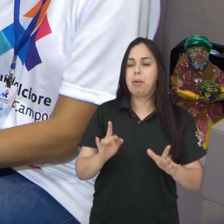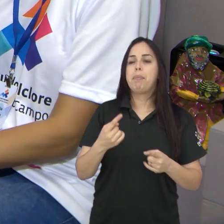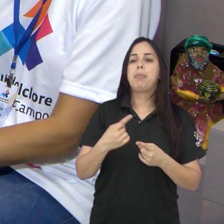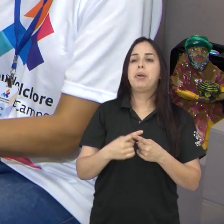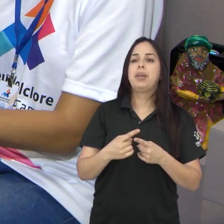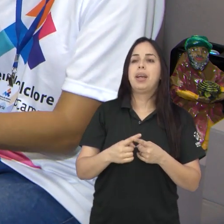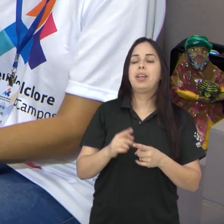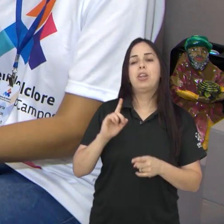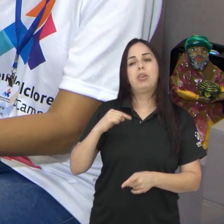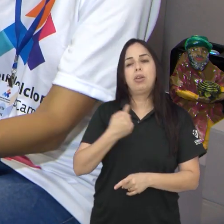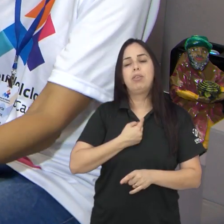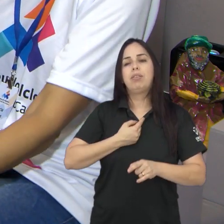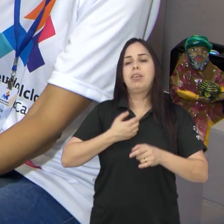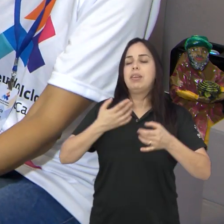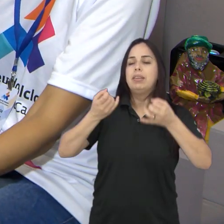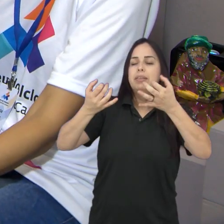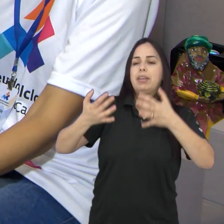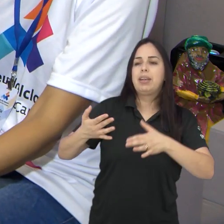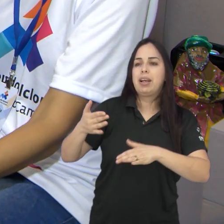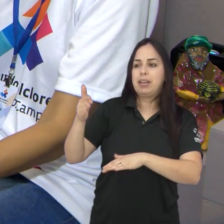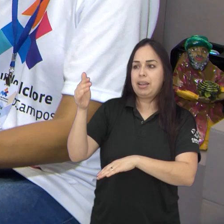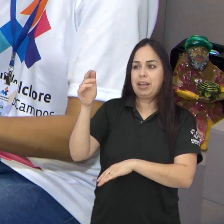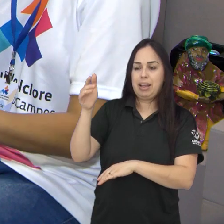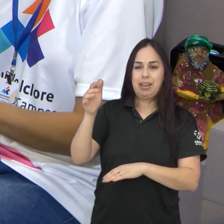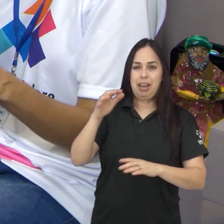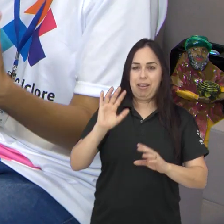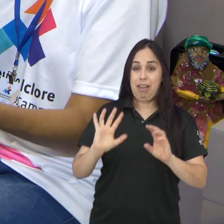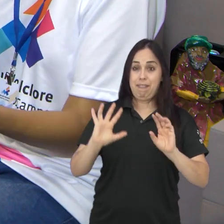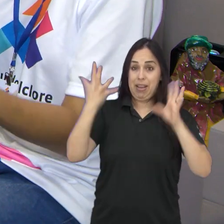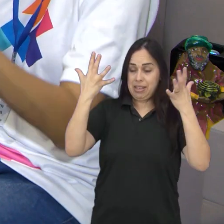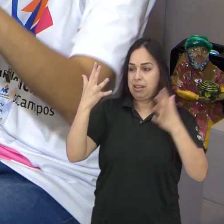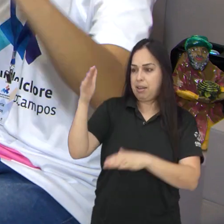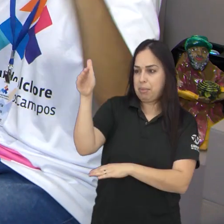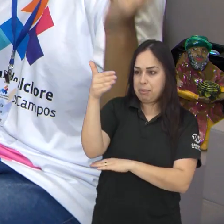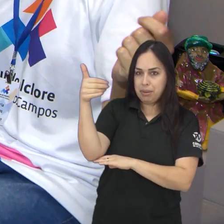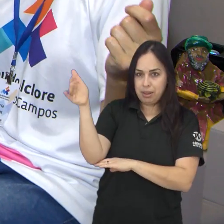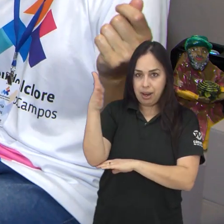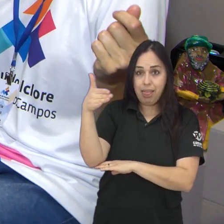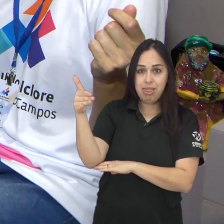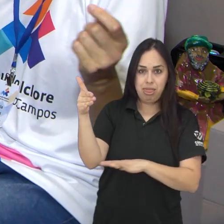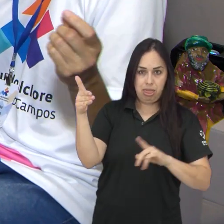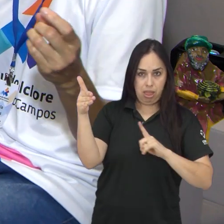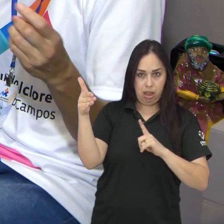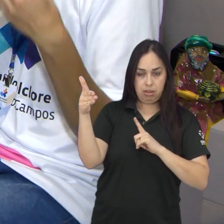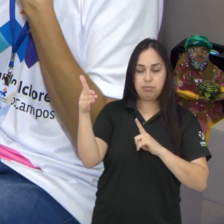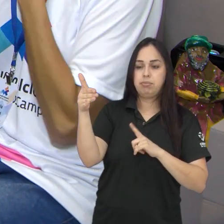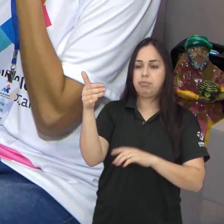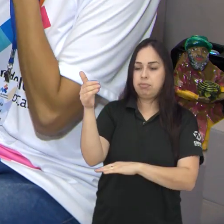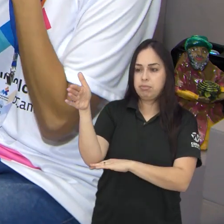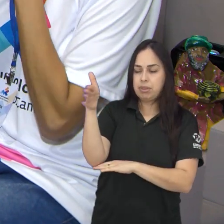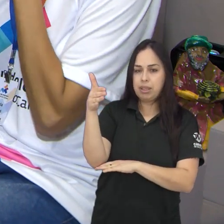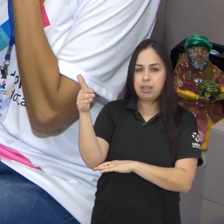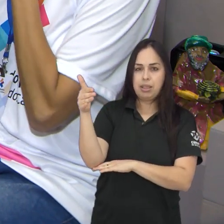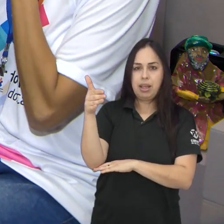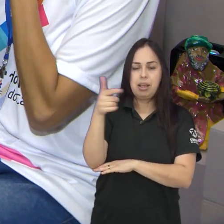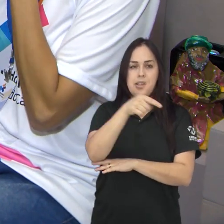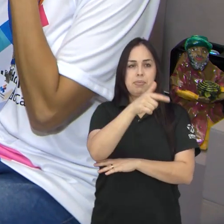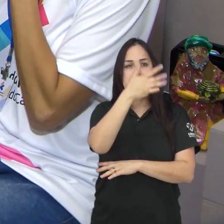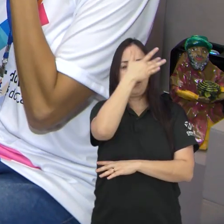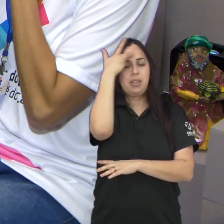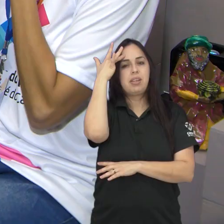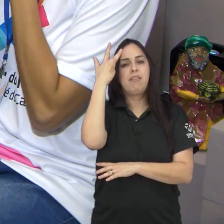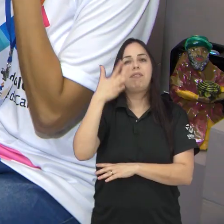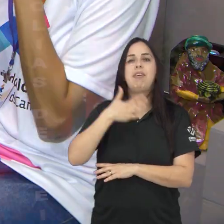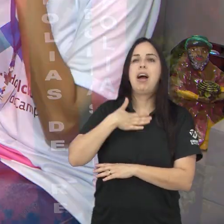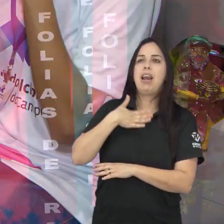A gente chama de chegada das bandeiras, porque a Folia de Reis ela tem uma bandeira, né? Então,